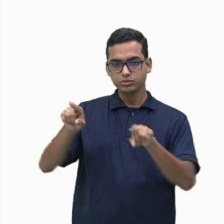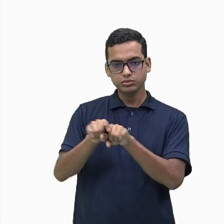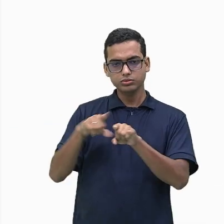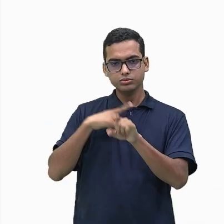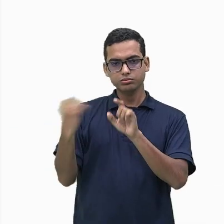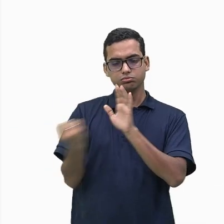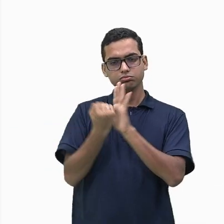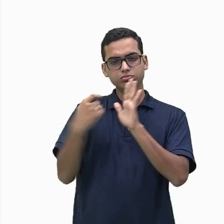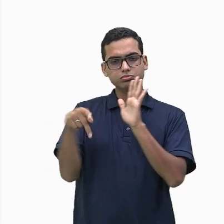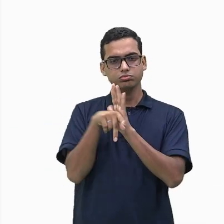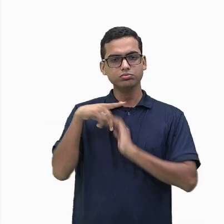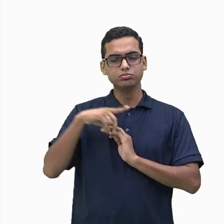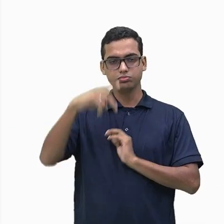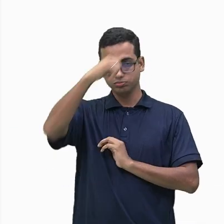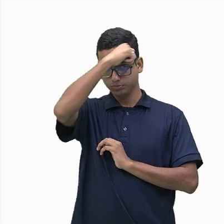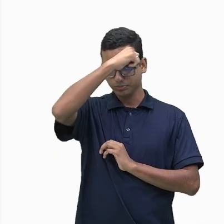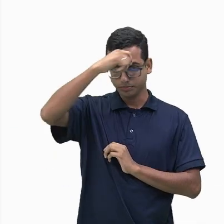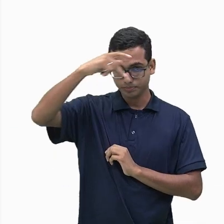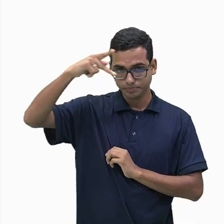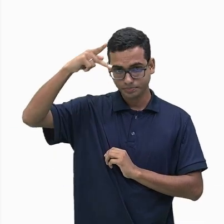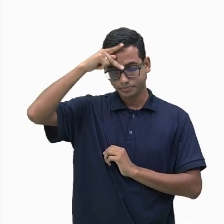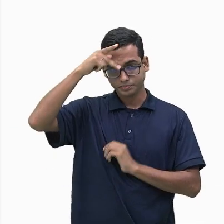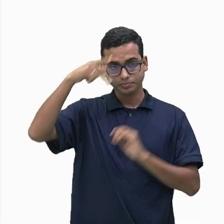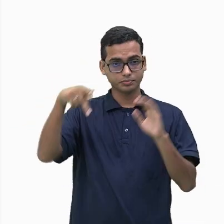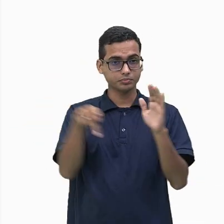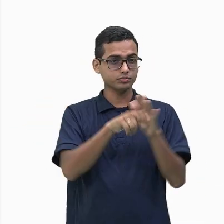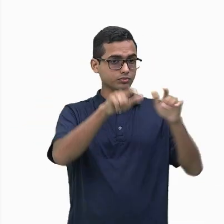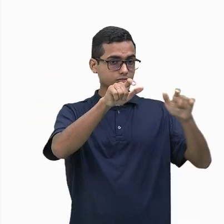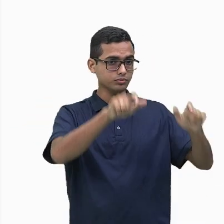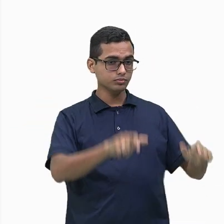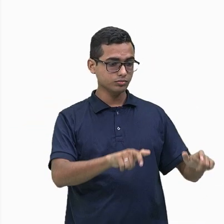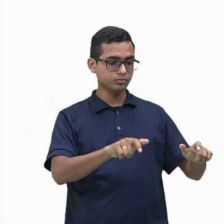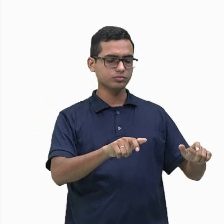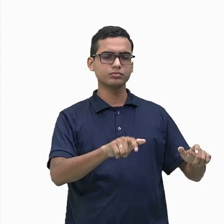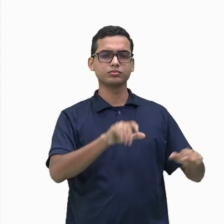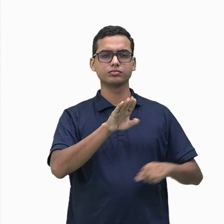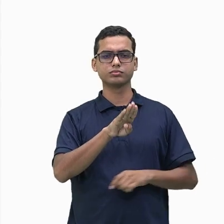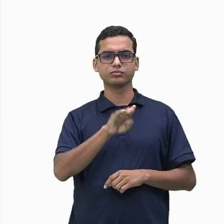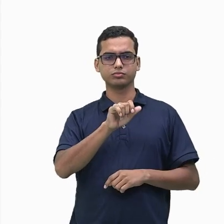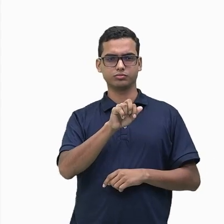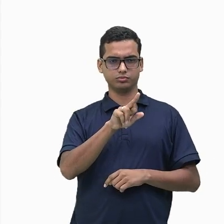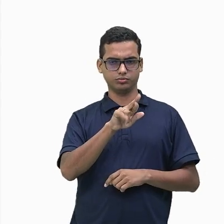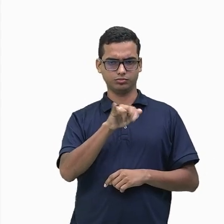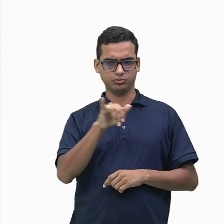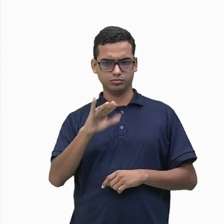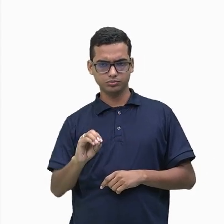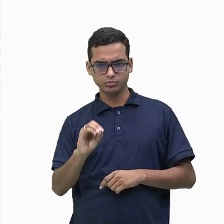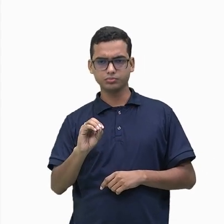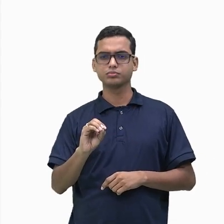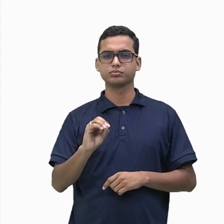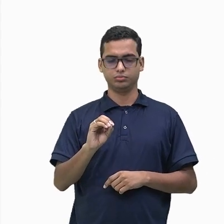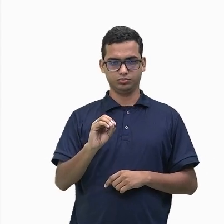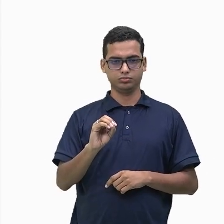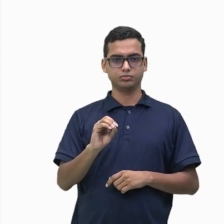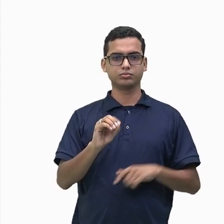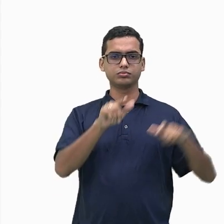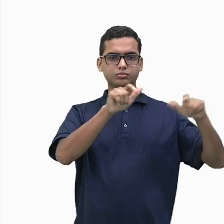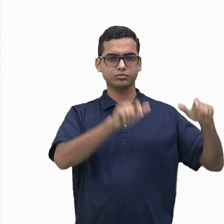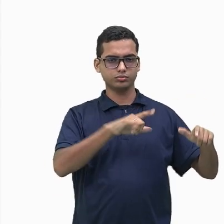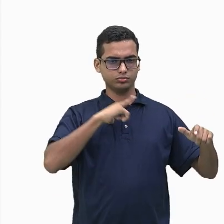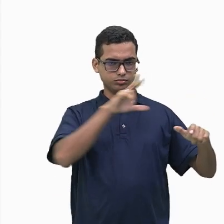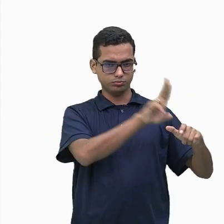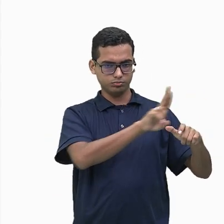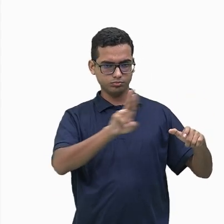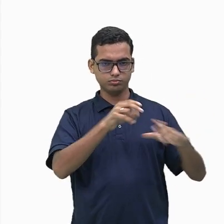pelo prefeito. Agora, o bairro, gente, é um pedaço de cidade, né, que recebe um nome aí e apresenta